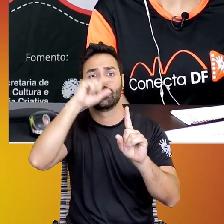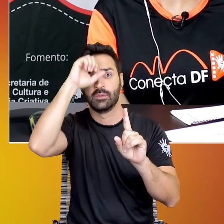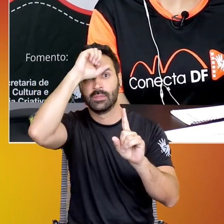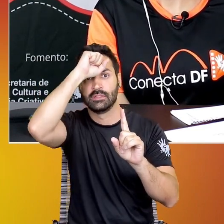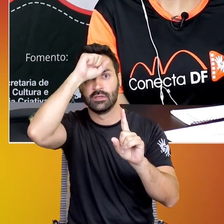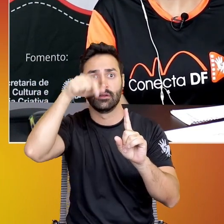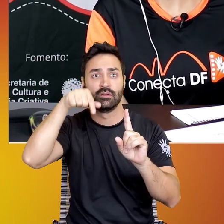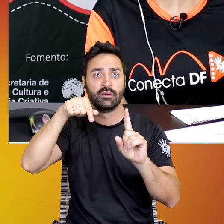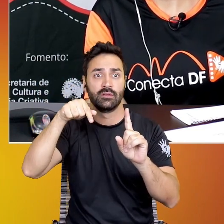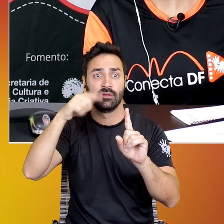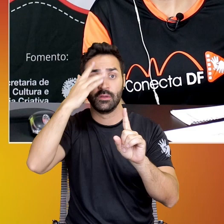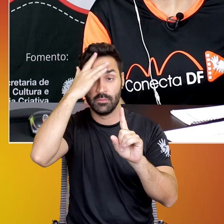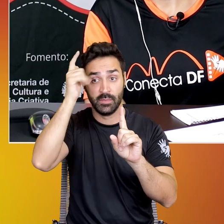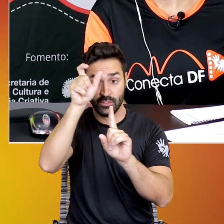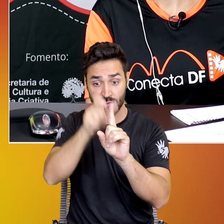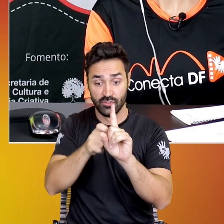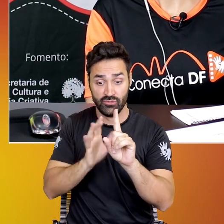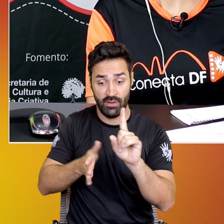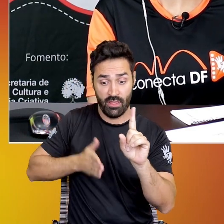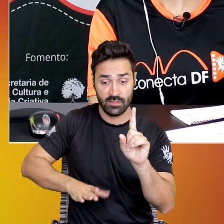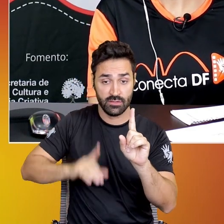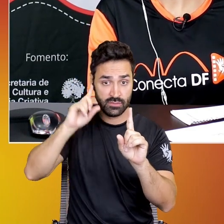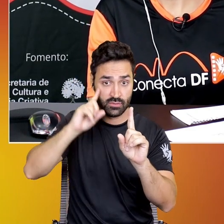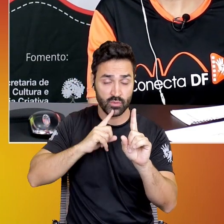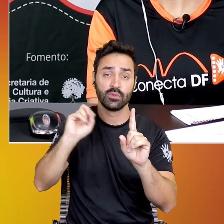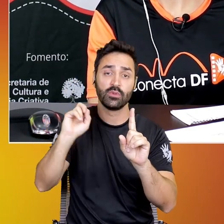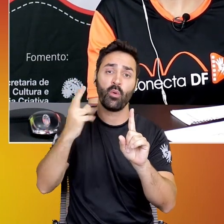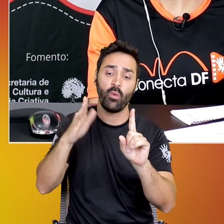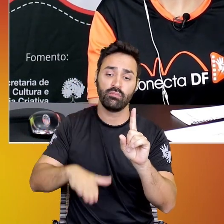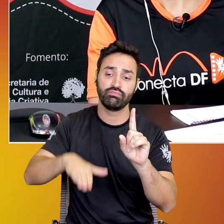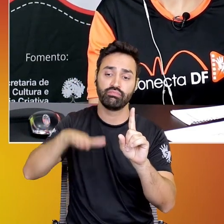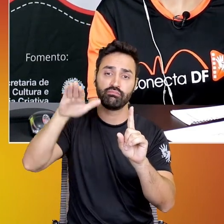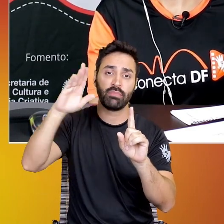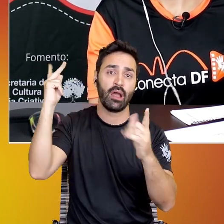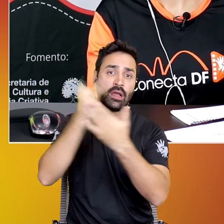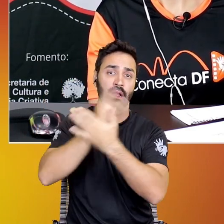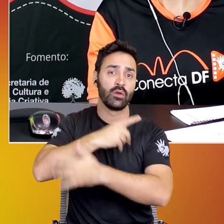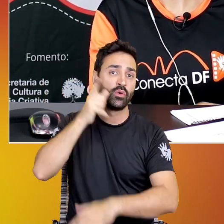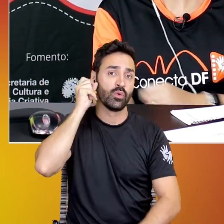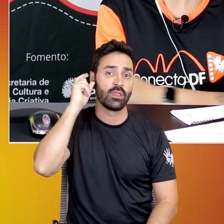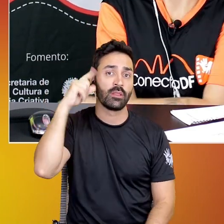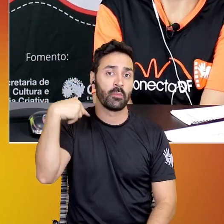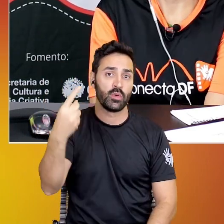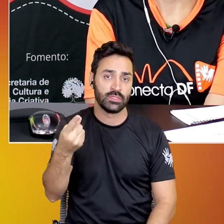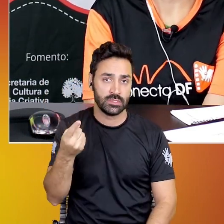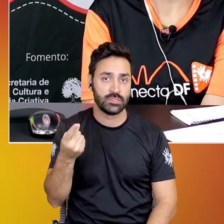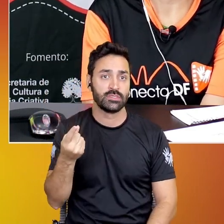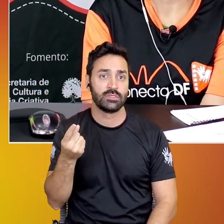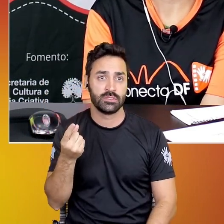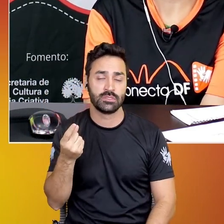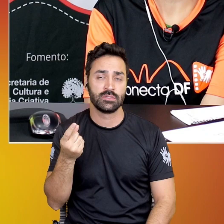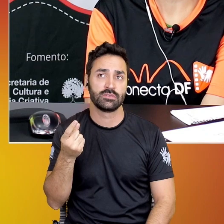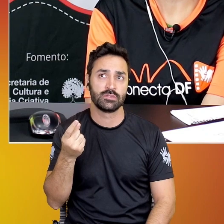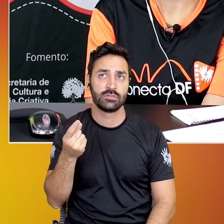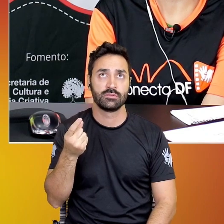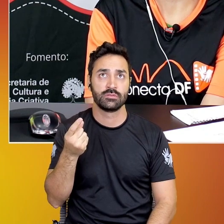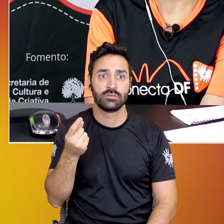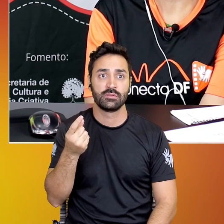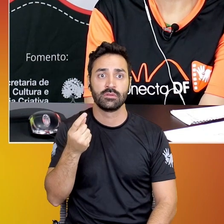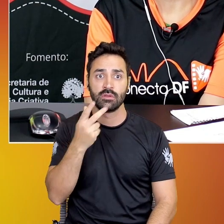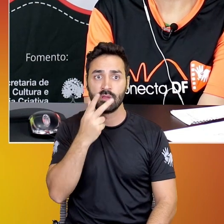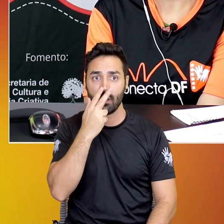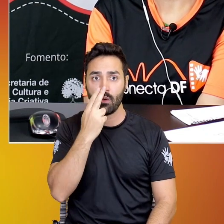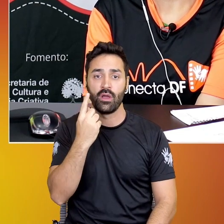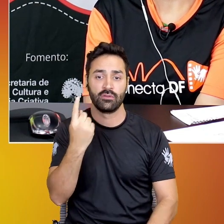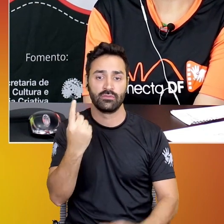da pessoa que já nasceu surda ou que ficou surda posteriormente, né? Acho que são tratamentos